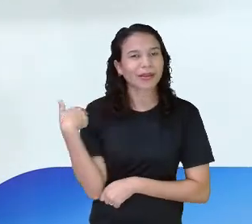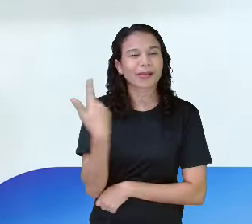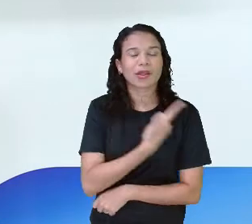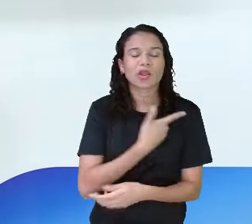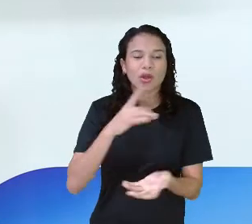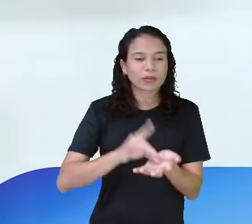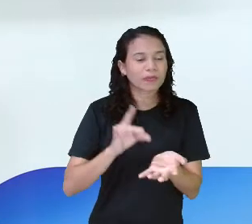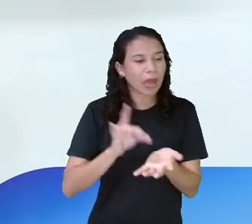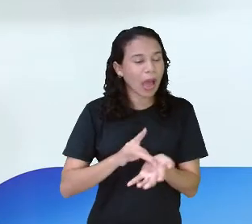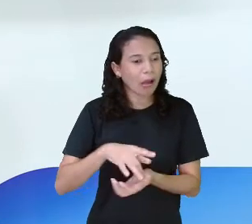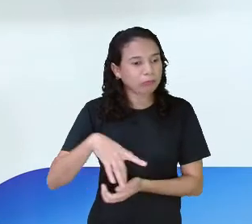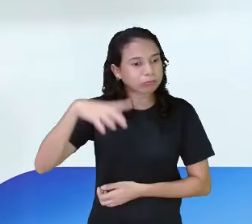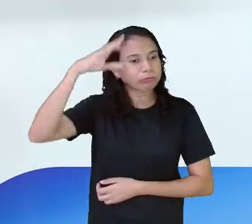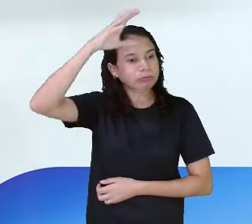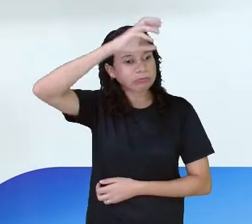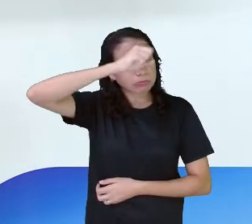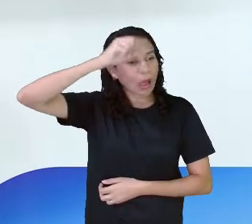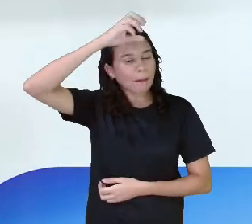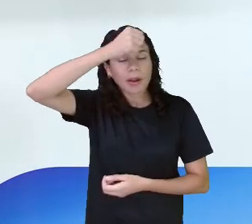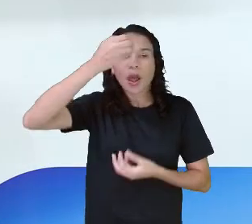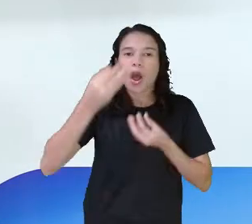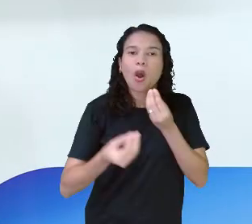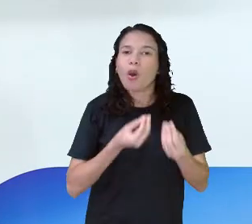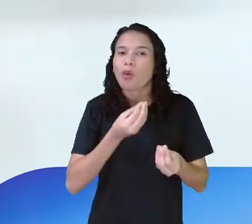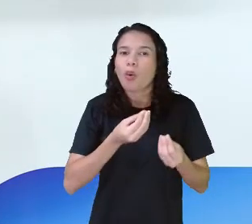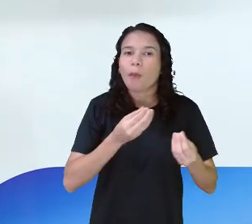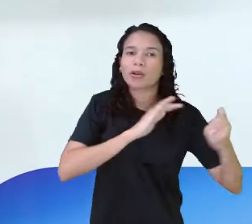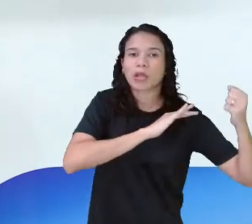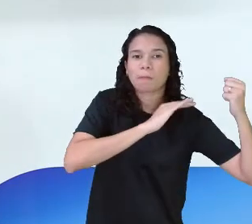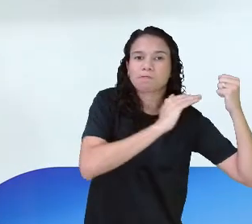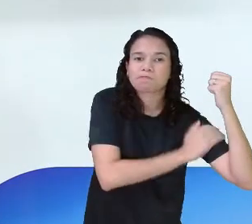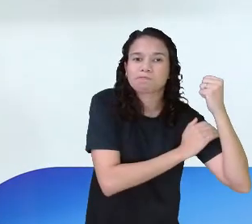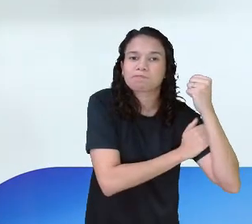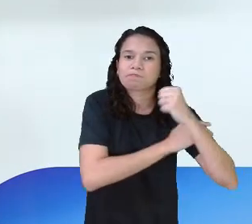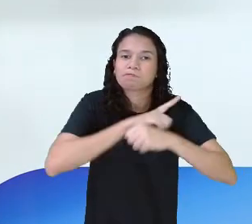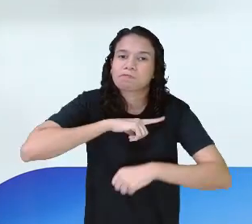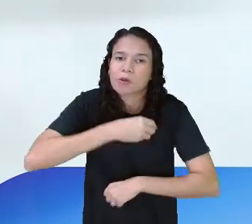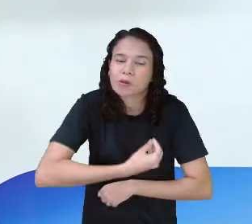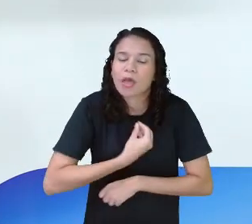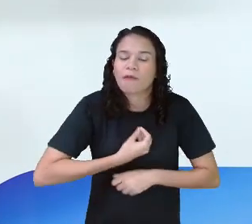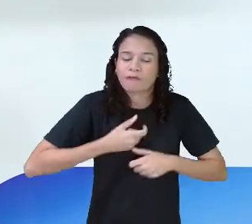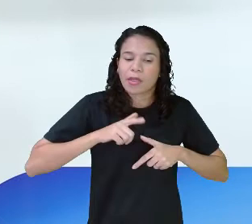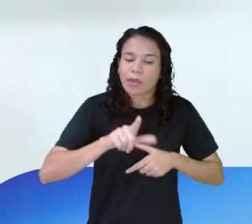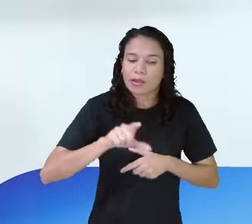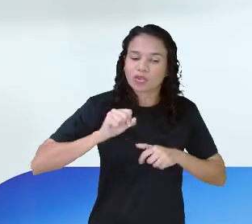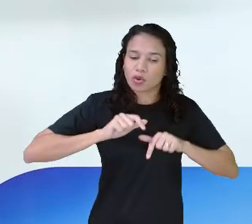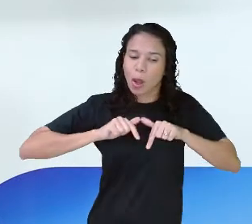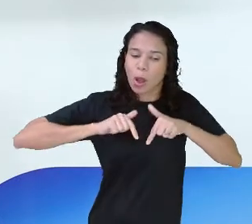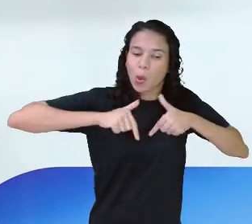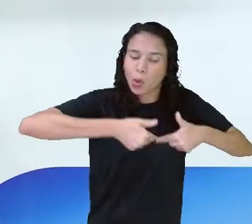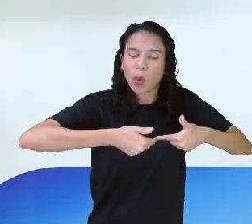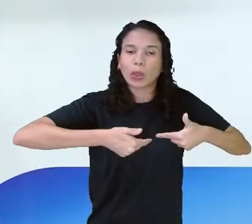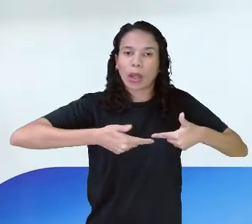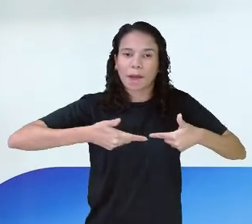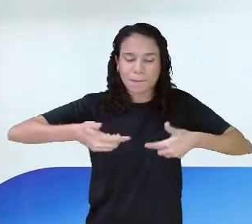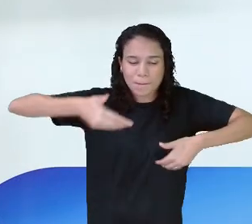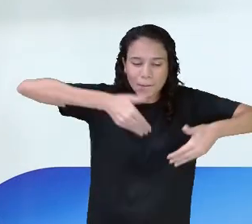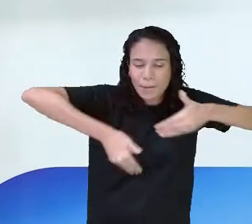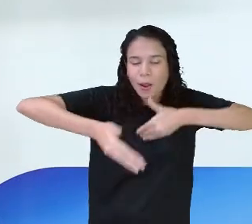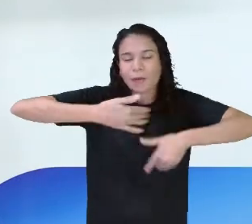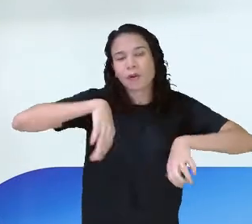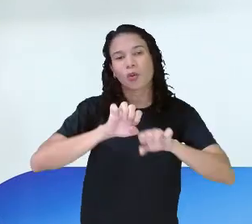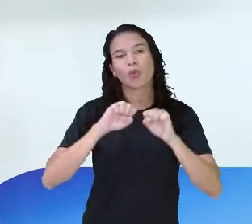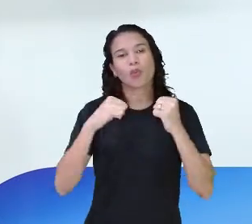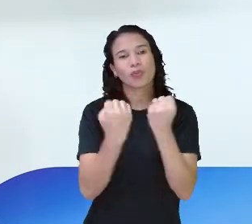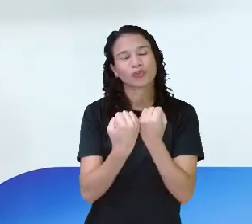se aproprie desse empoderamento que ela viveu, que ela escolheu viver, dessa sua luta, do seu engajamento